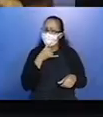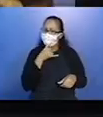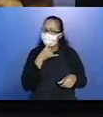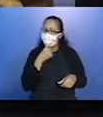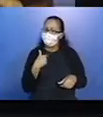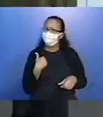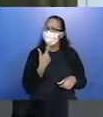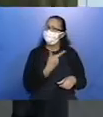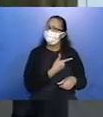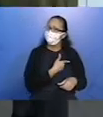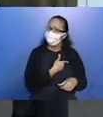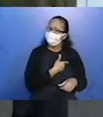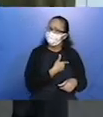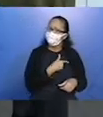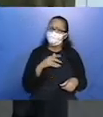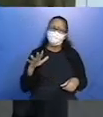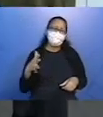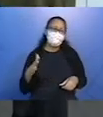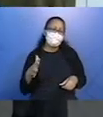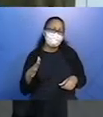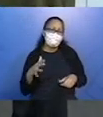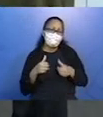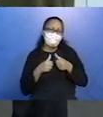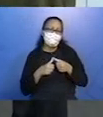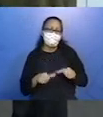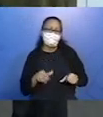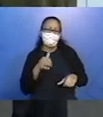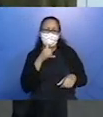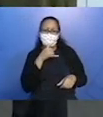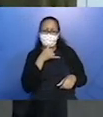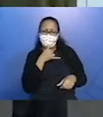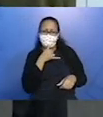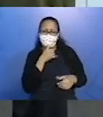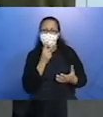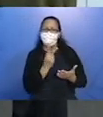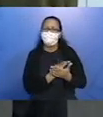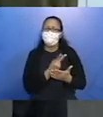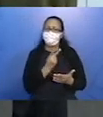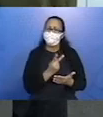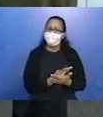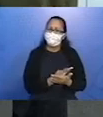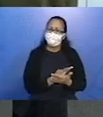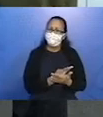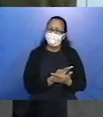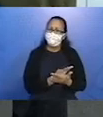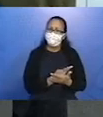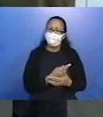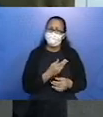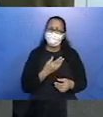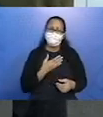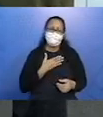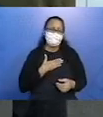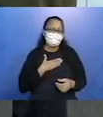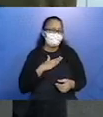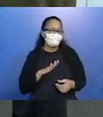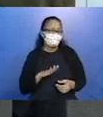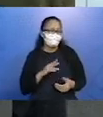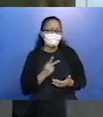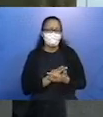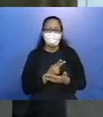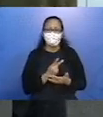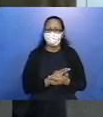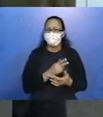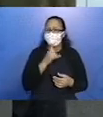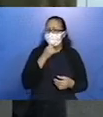triste de vez em quando, não é assim? Quando você erra alguma coisa que você não gostaria de errar, você fica triste quando